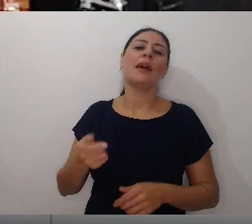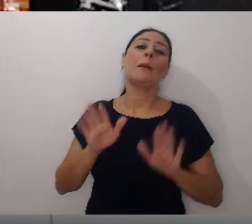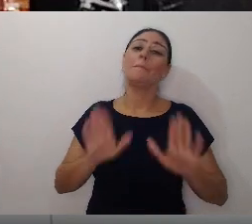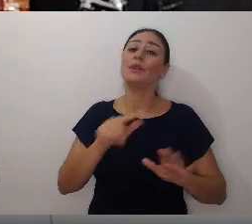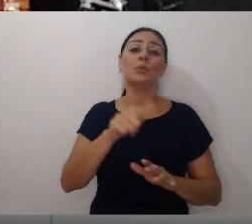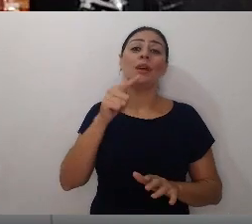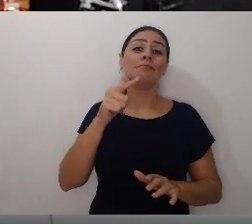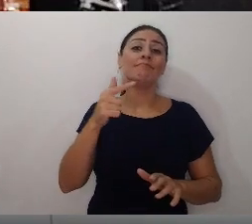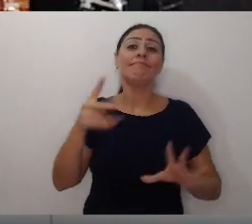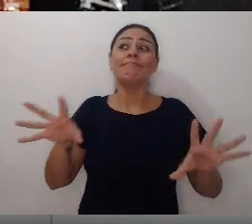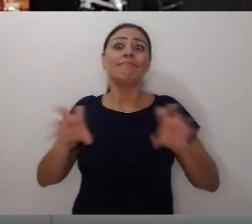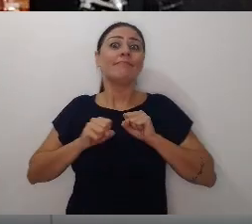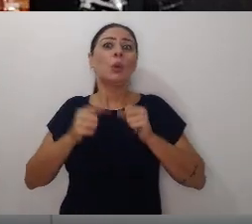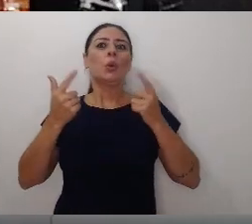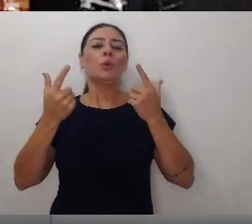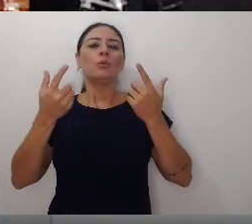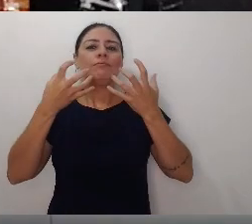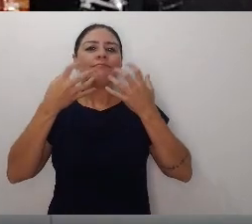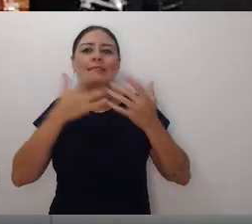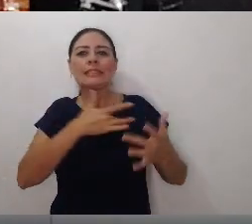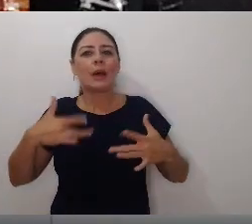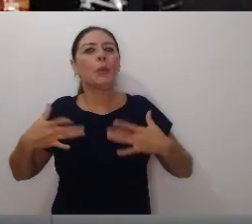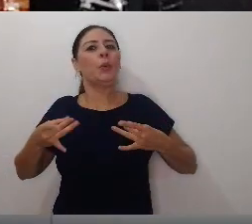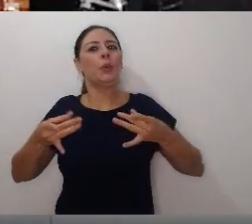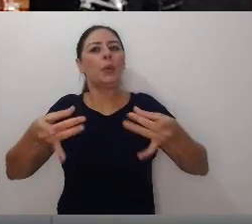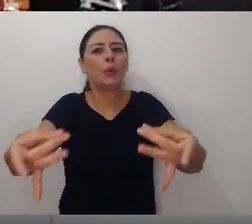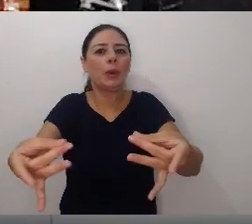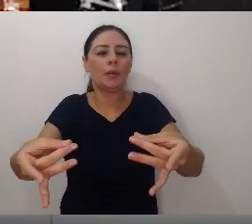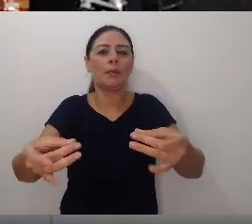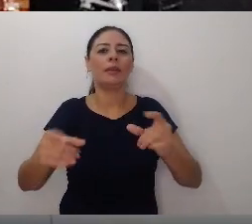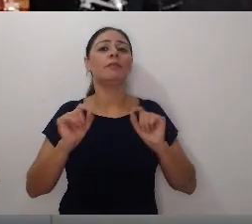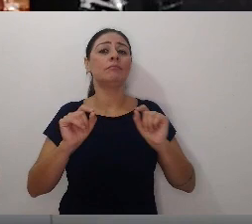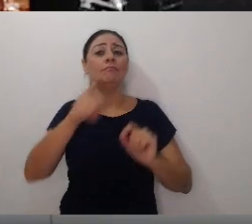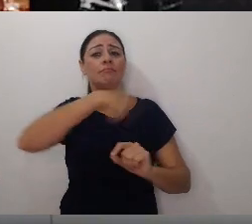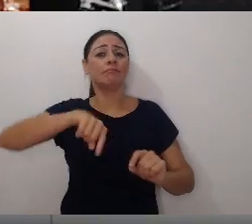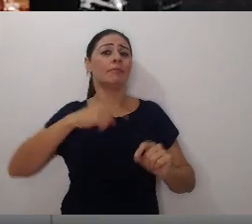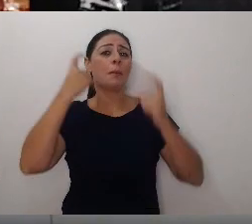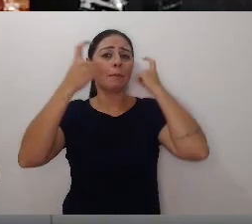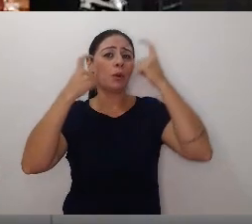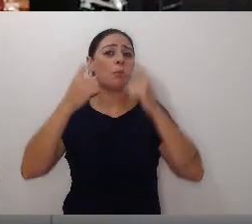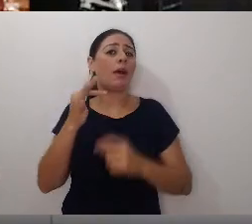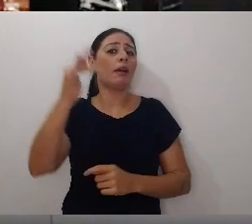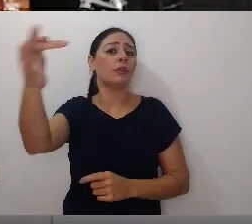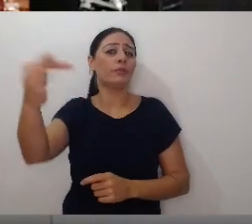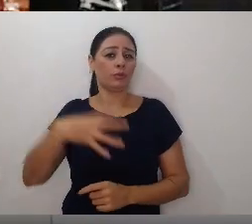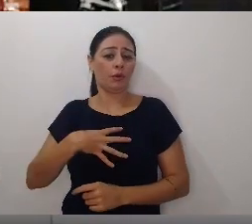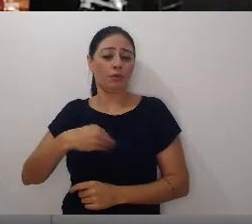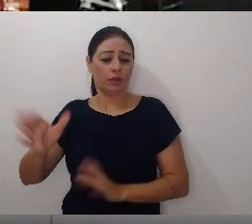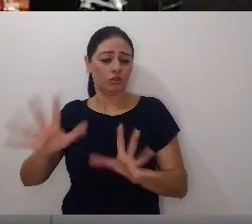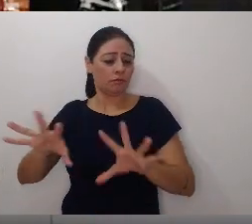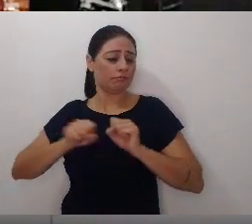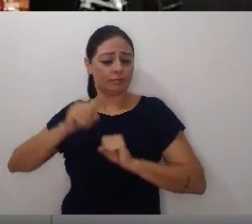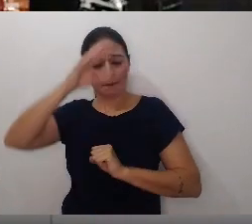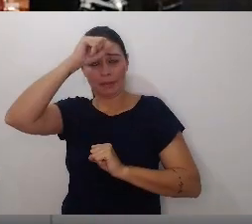está acostumada, um suco de limão. É mais fácil você dar uma vitamina. Mas você não está fazendo um ganho para sempre. O que a gente quer? A gente quer deixar